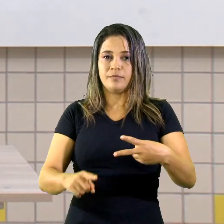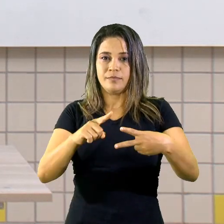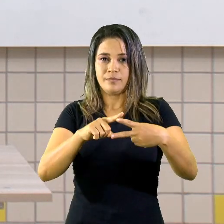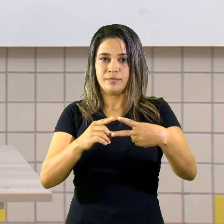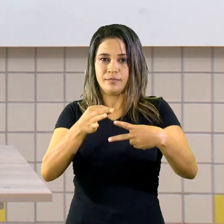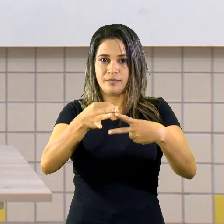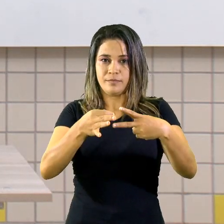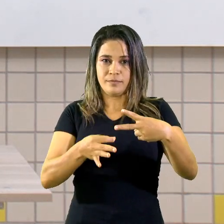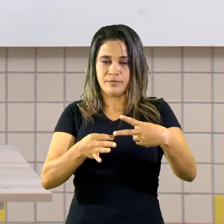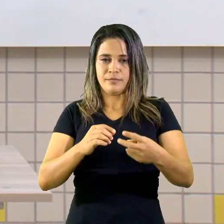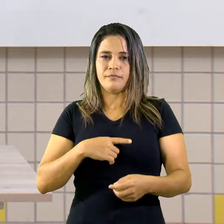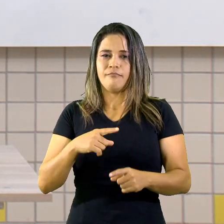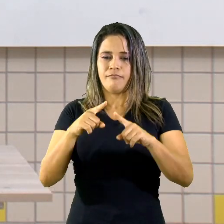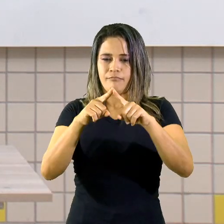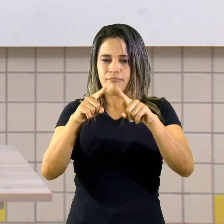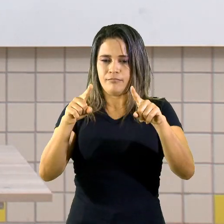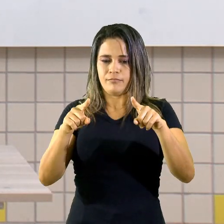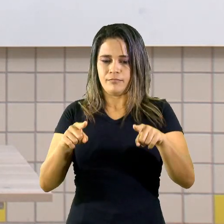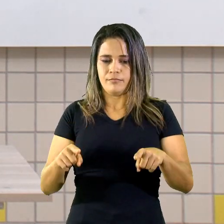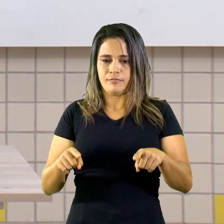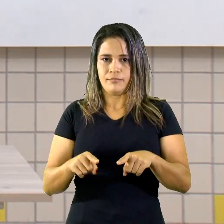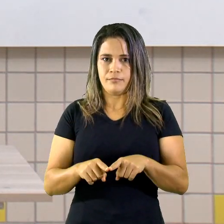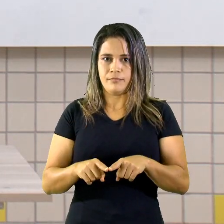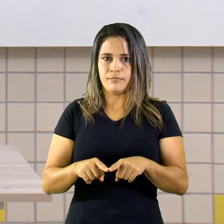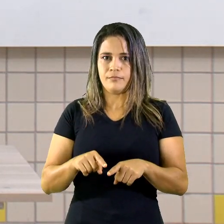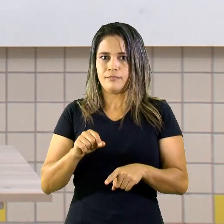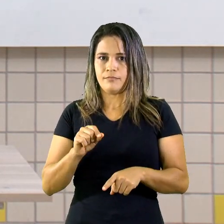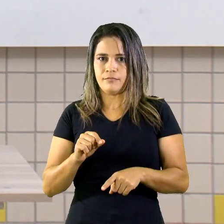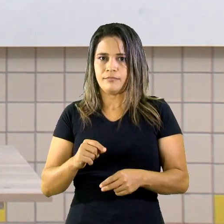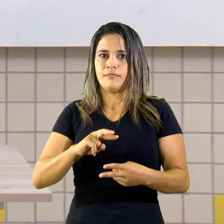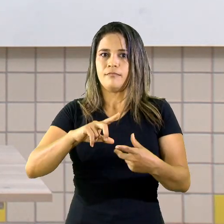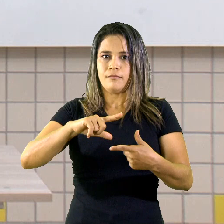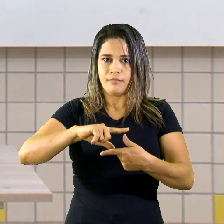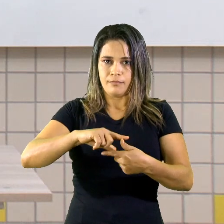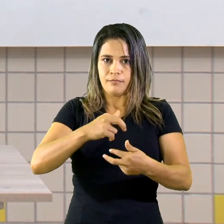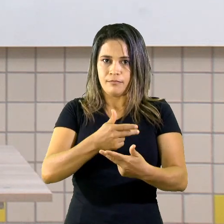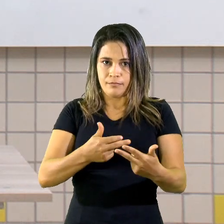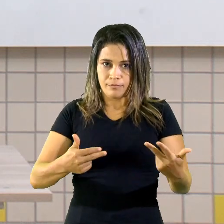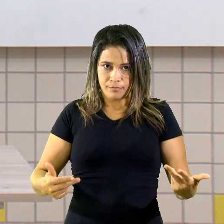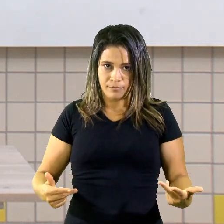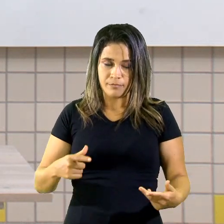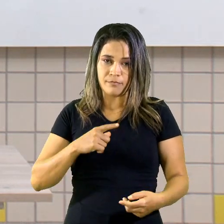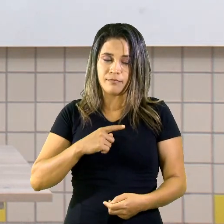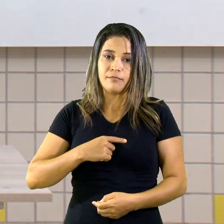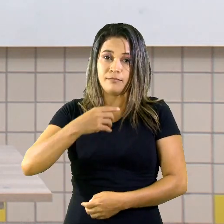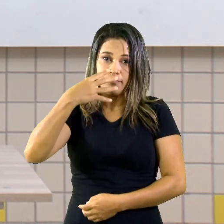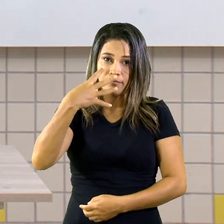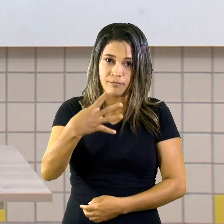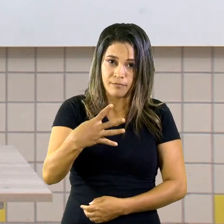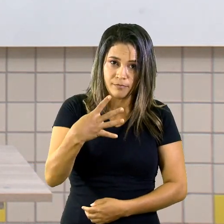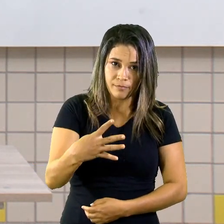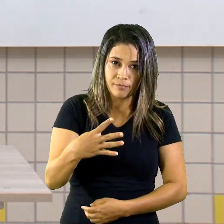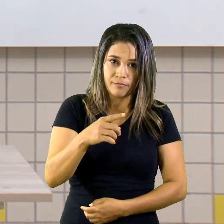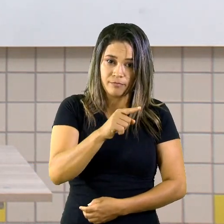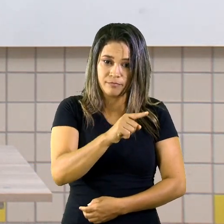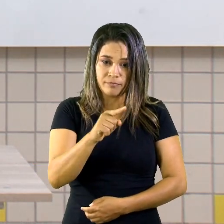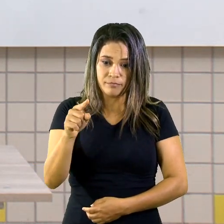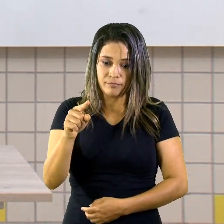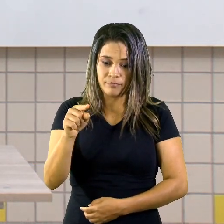os quadriláteros. Os quadriláteros são figuras geométricas, como eu já falei, que possuem 4